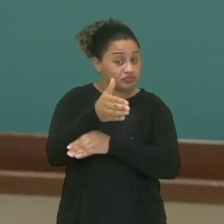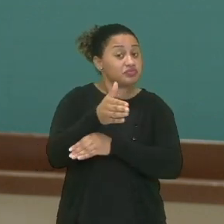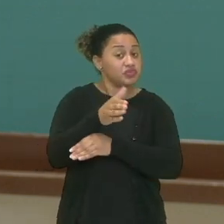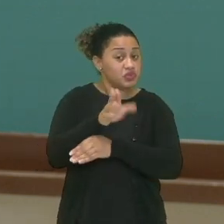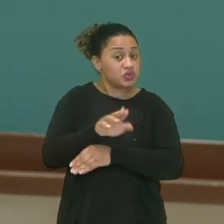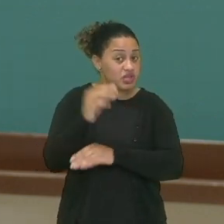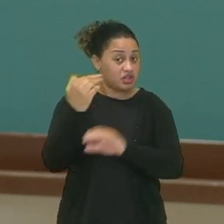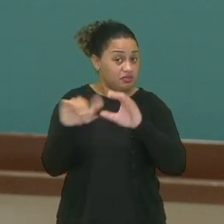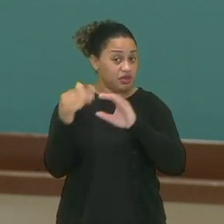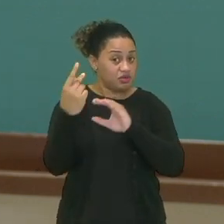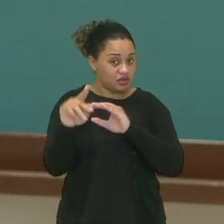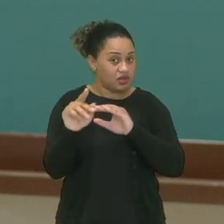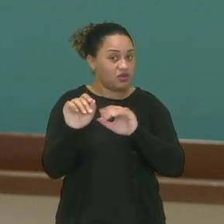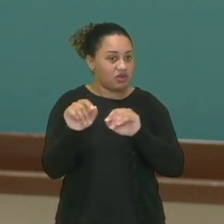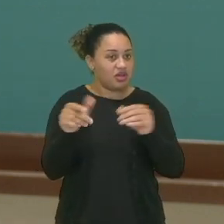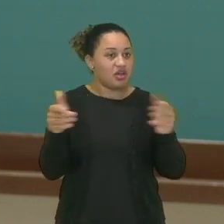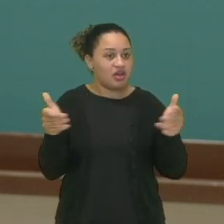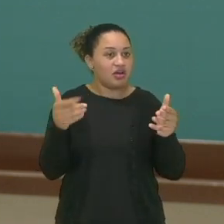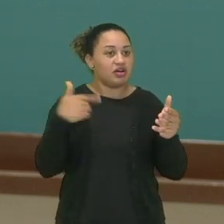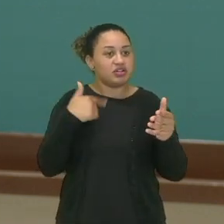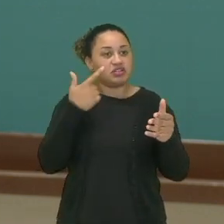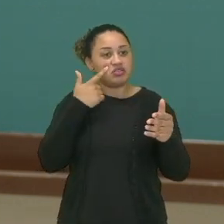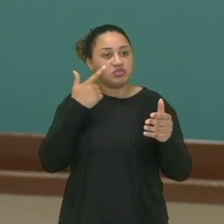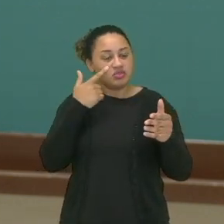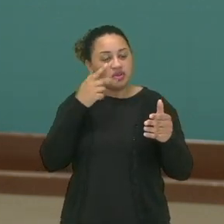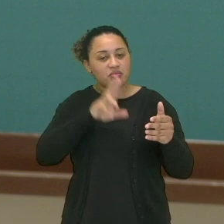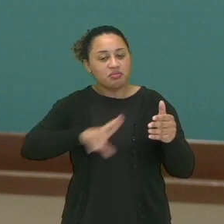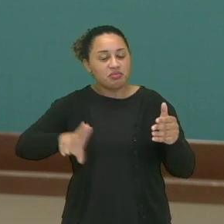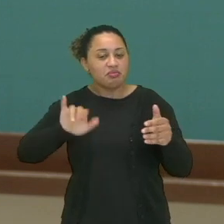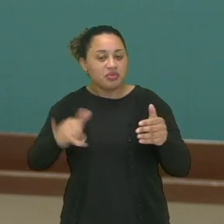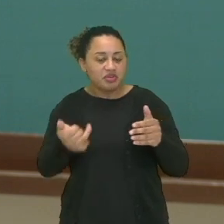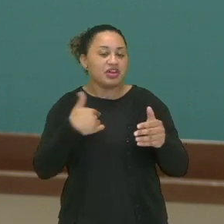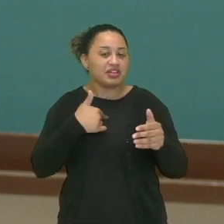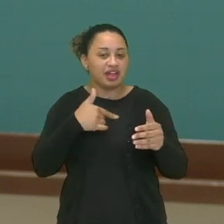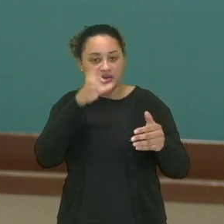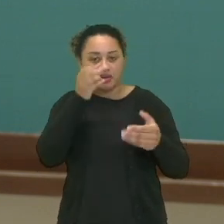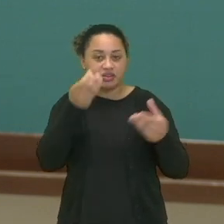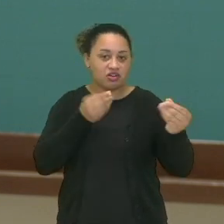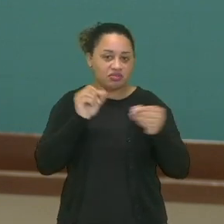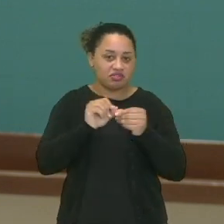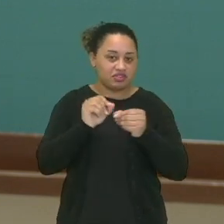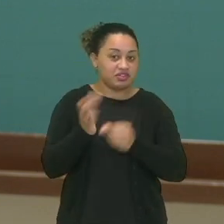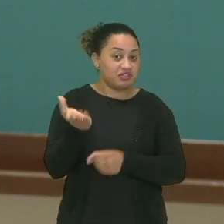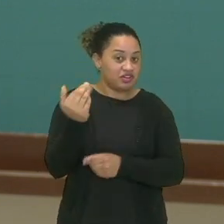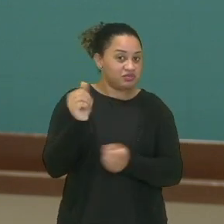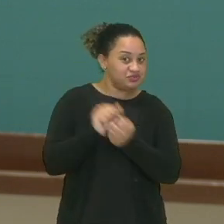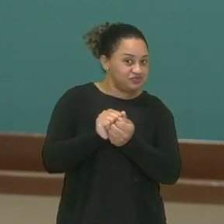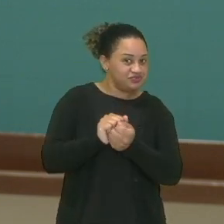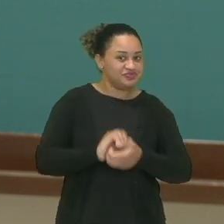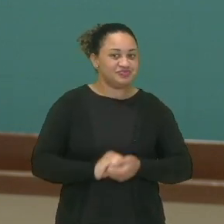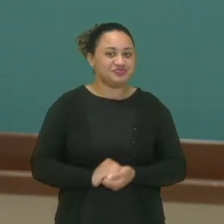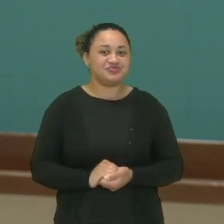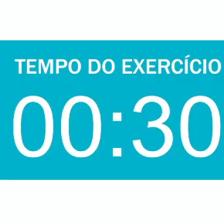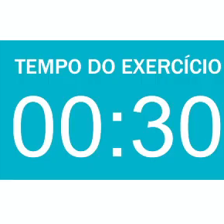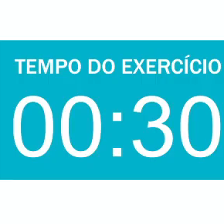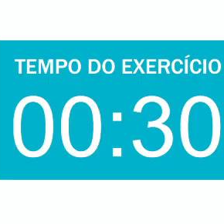seu @escola. Nesse jogo aqui, a gente vai explorar um pouquinho essas ideias do transferidor. Vamos lá jogar comigo?